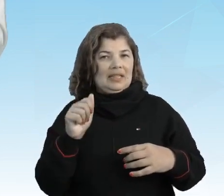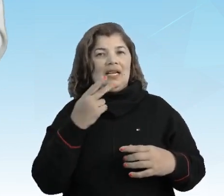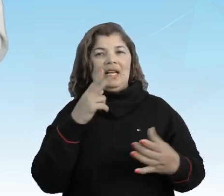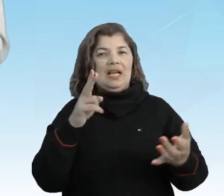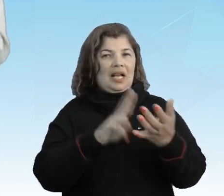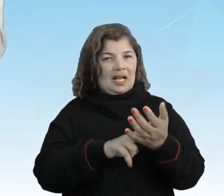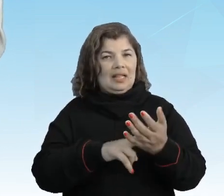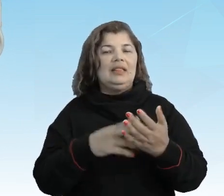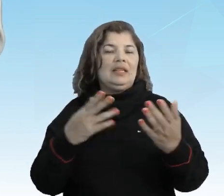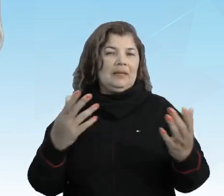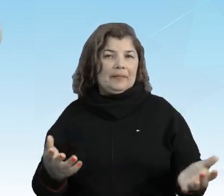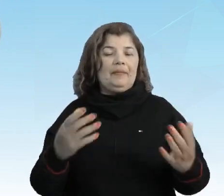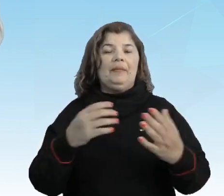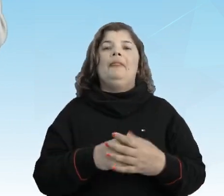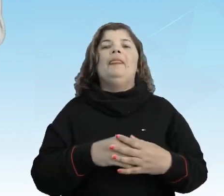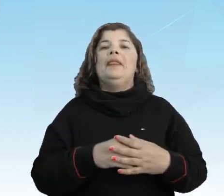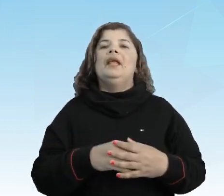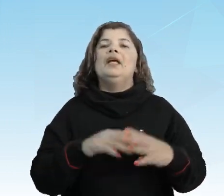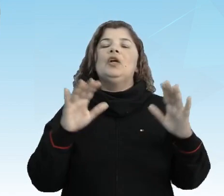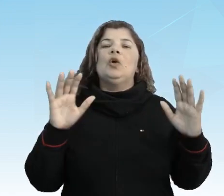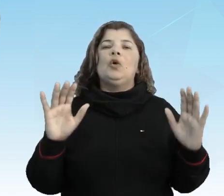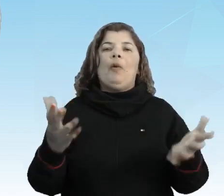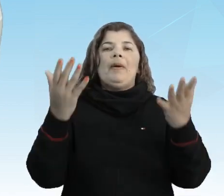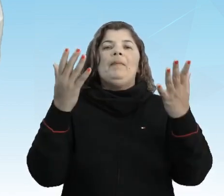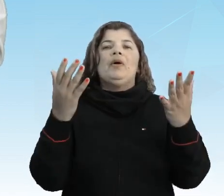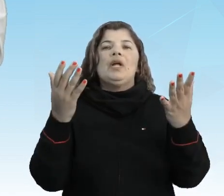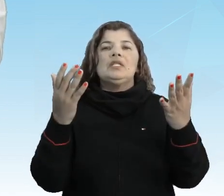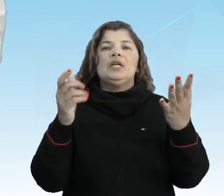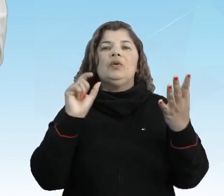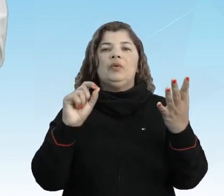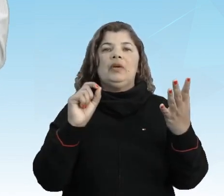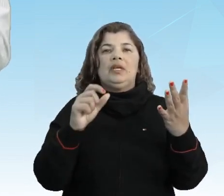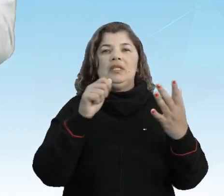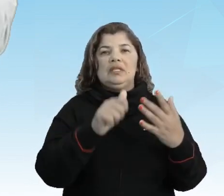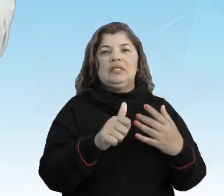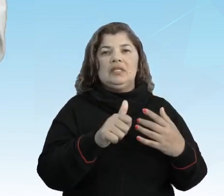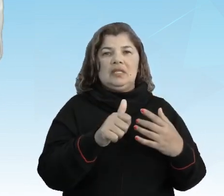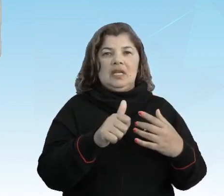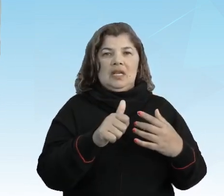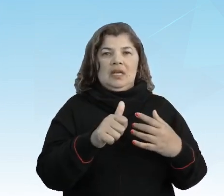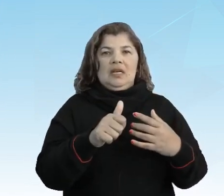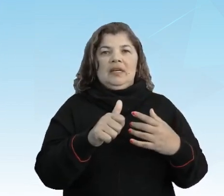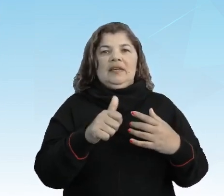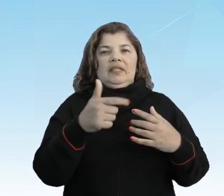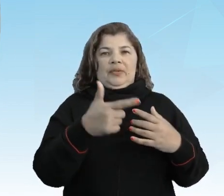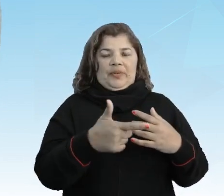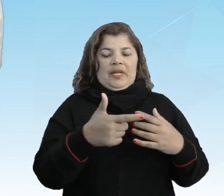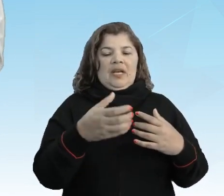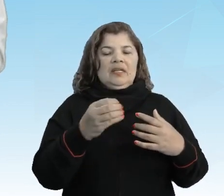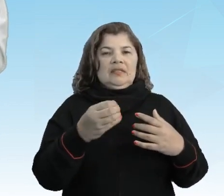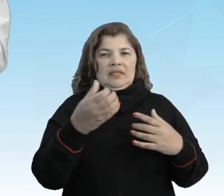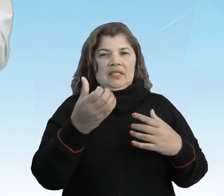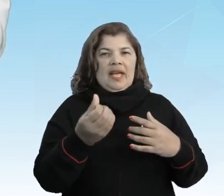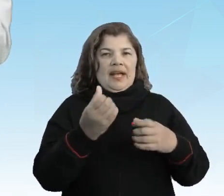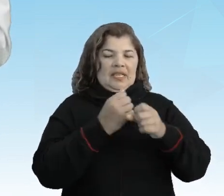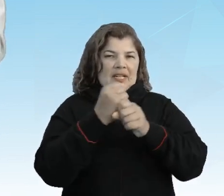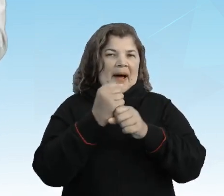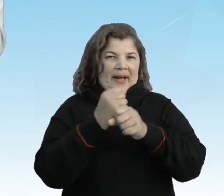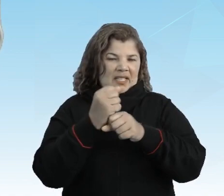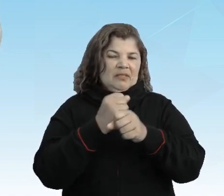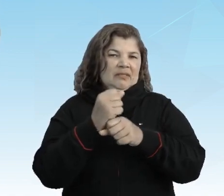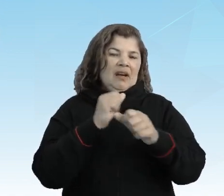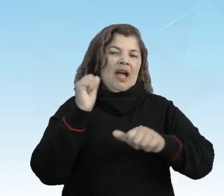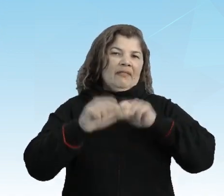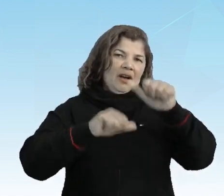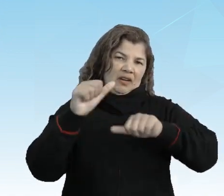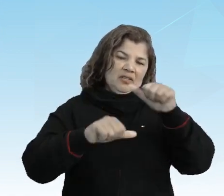Carta Magna agora, né? Em comemoração, estamos aí comemorando 106, aliás, perdão, 206 anos, né, da